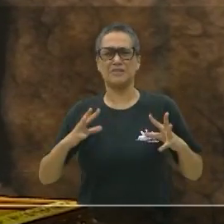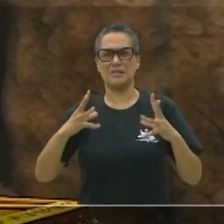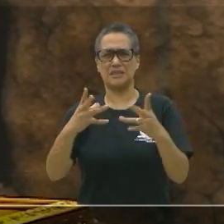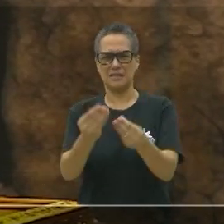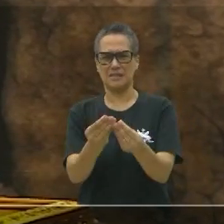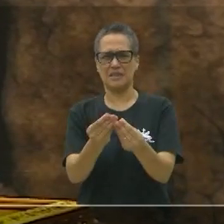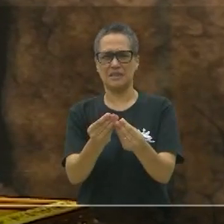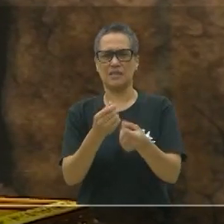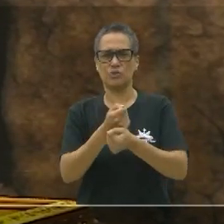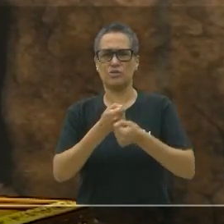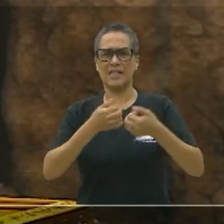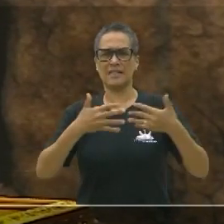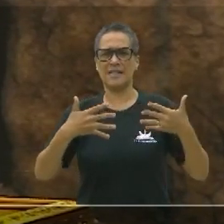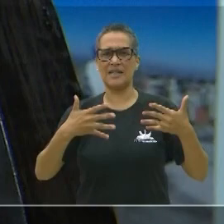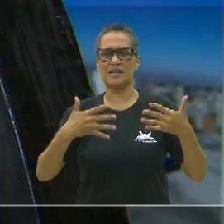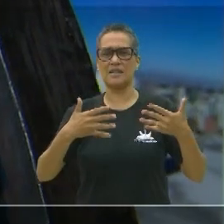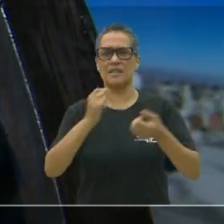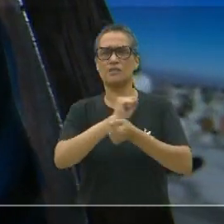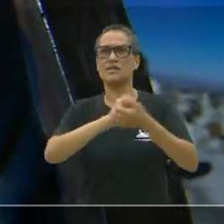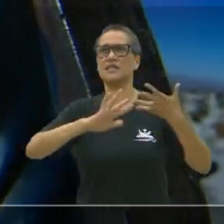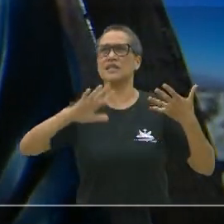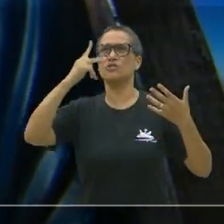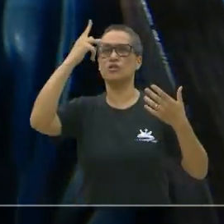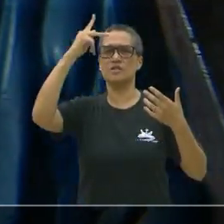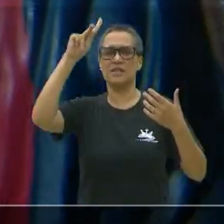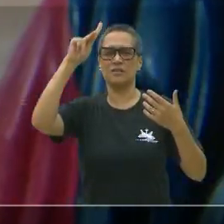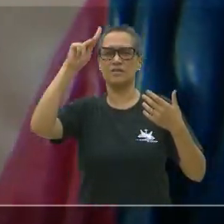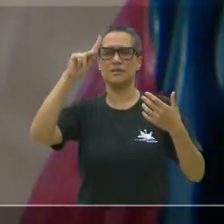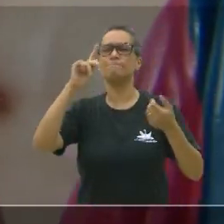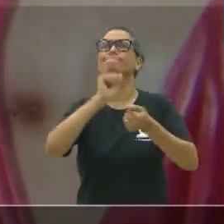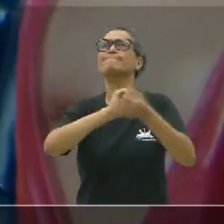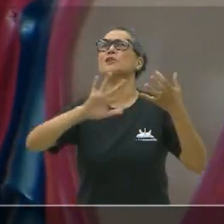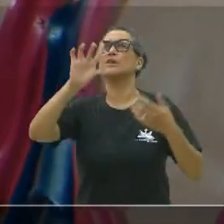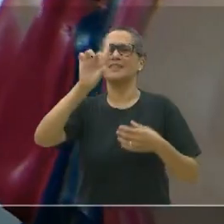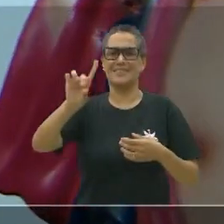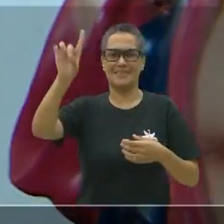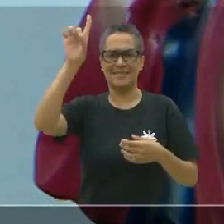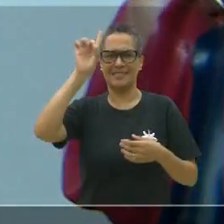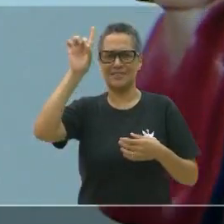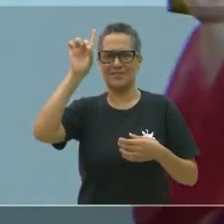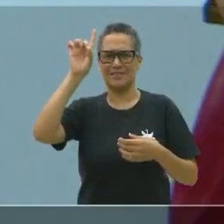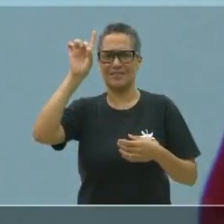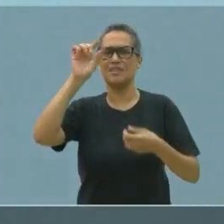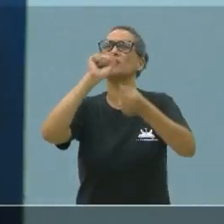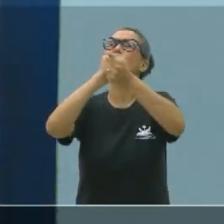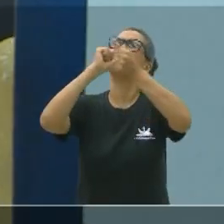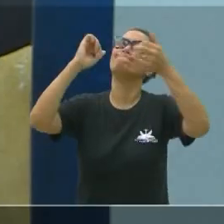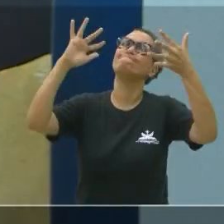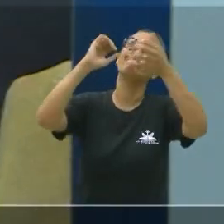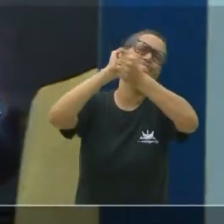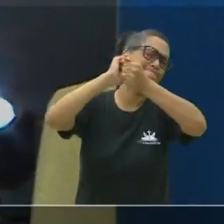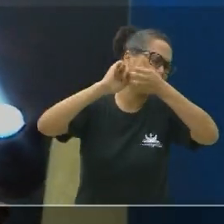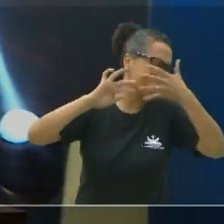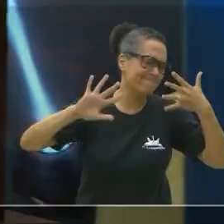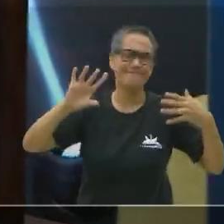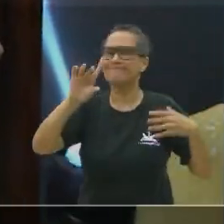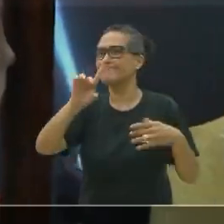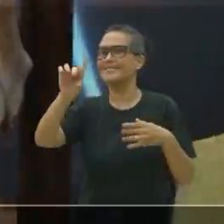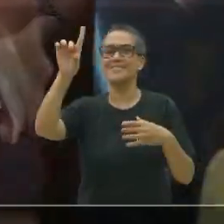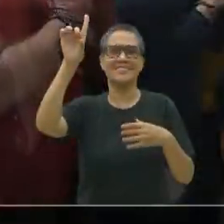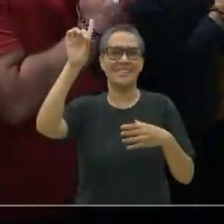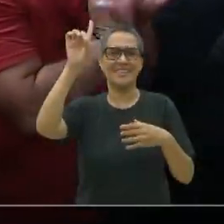Deus. Glória a Deus. Glória a Deus. Glória a